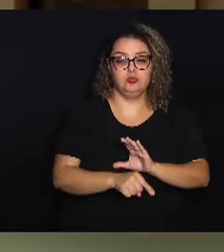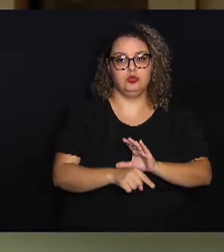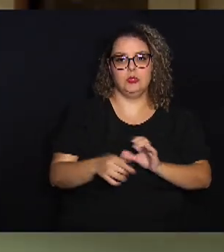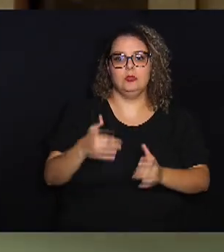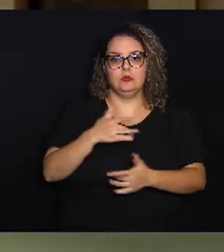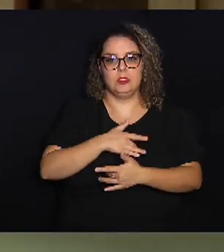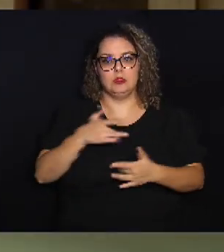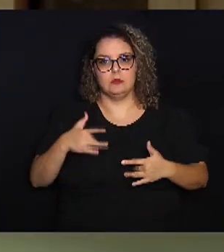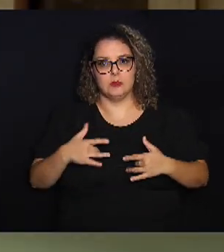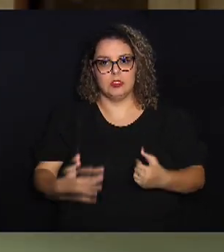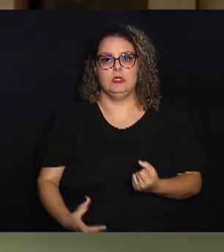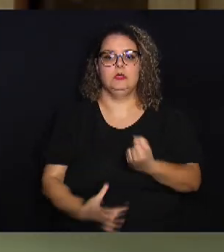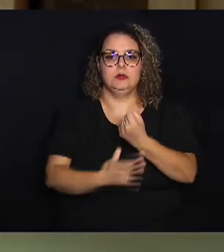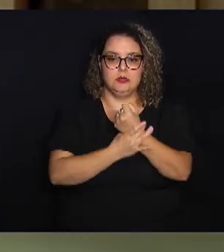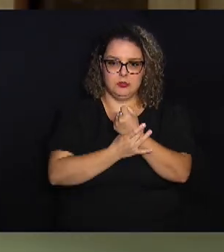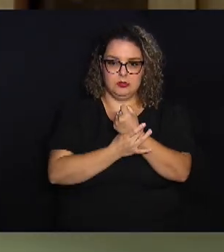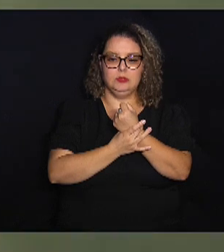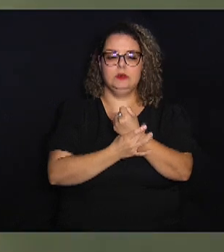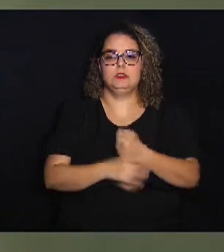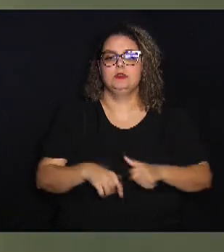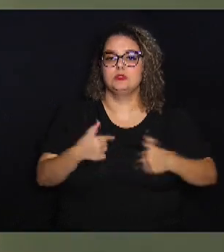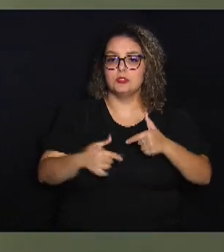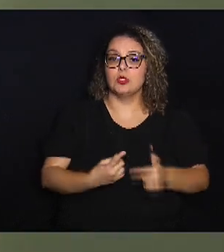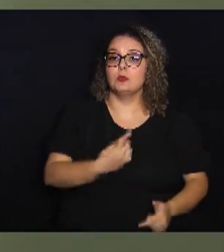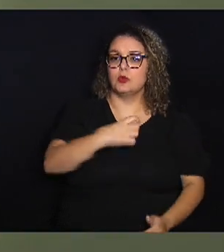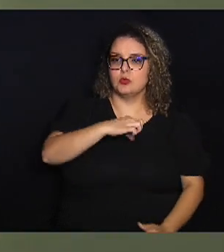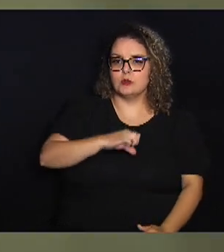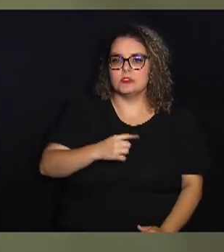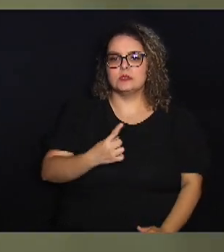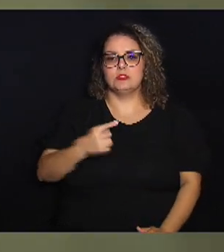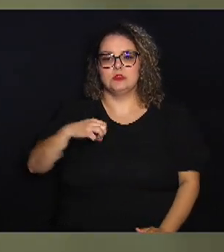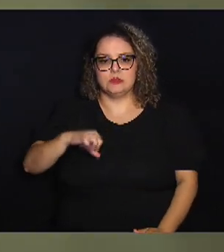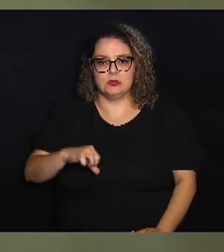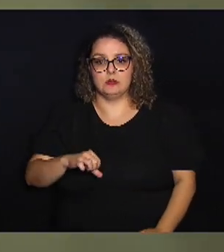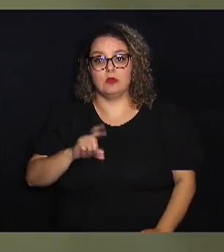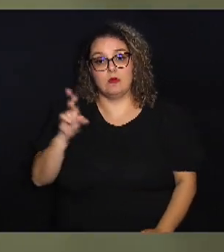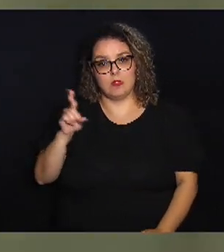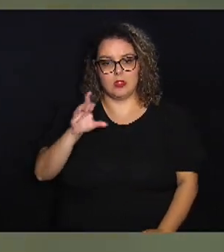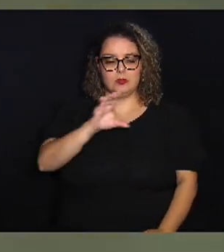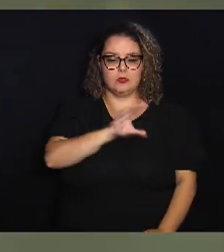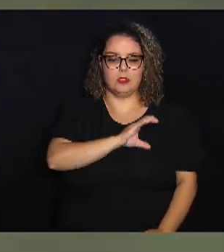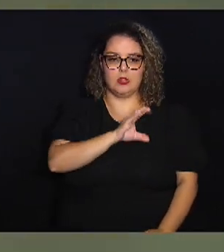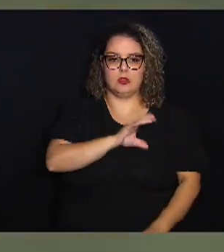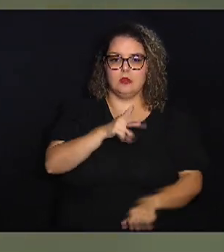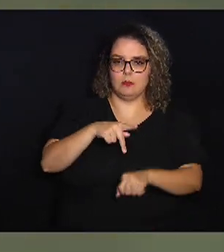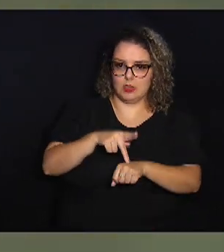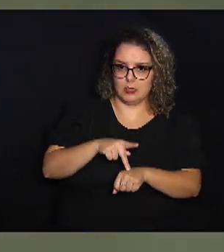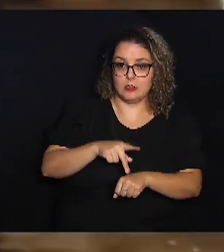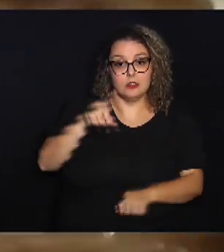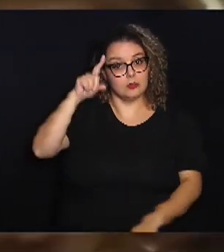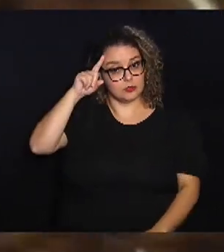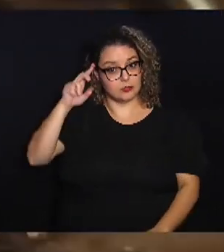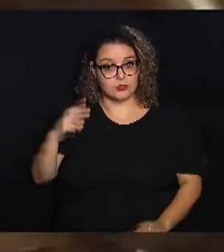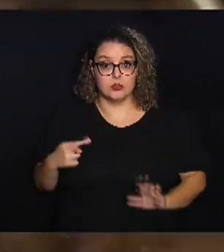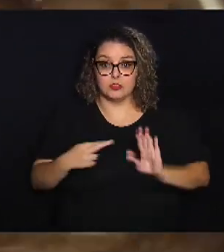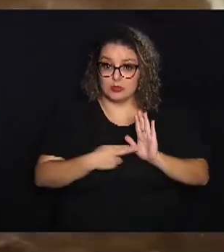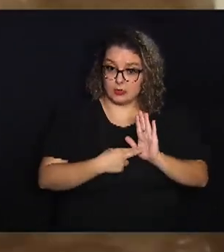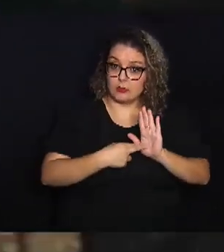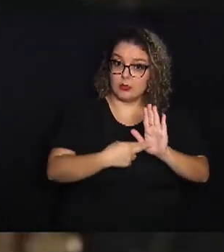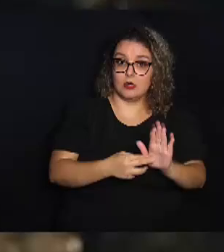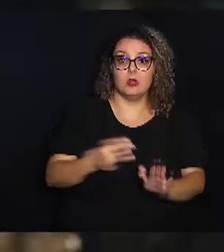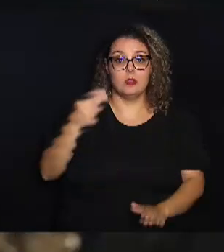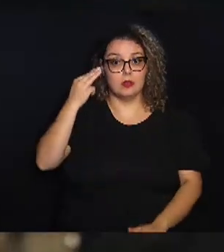e a segurança no trabalho em 1919, no Canadá. O dia também faz referência às memórias